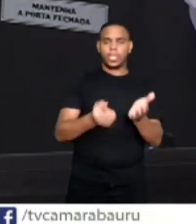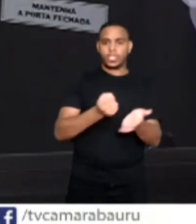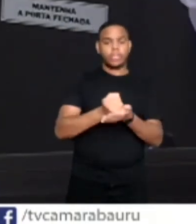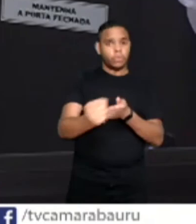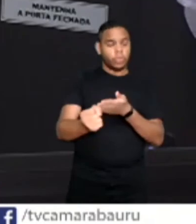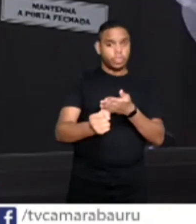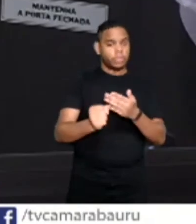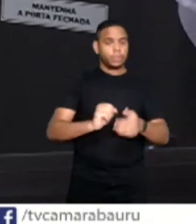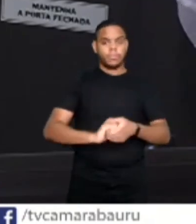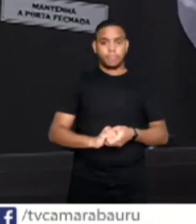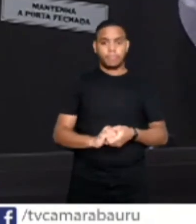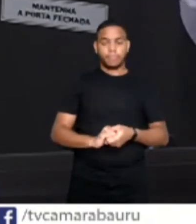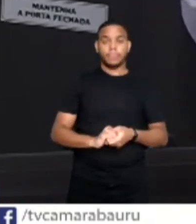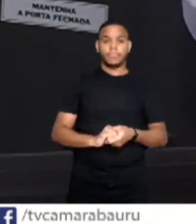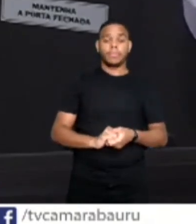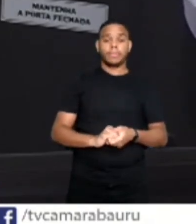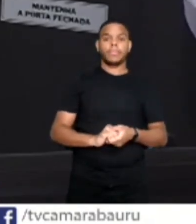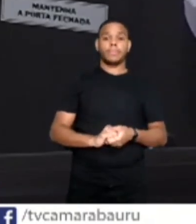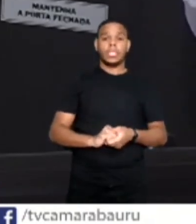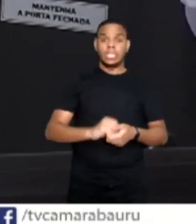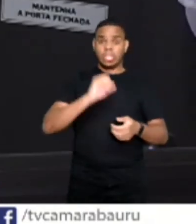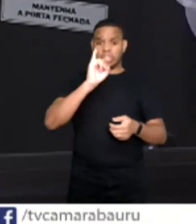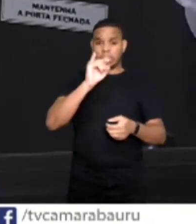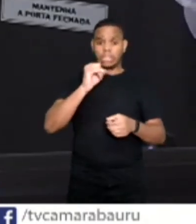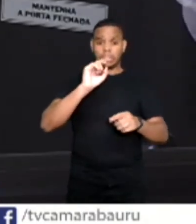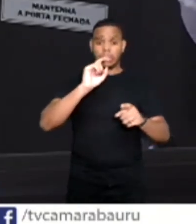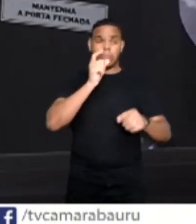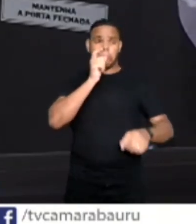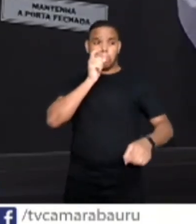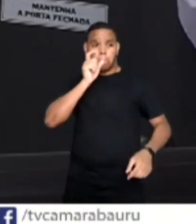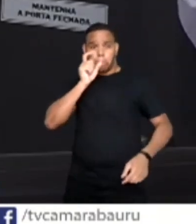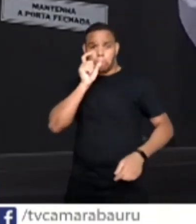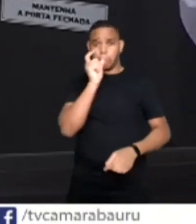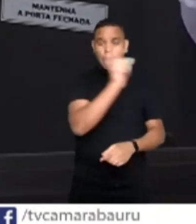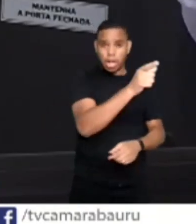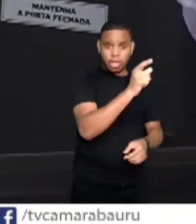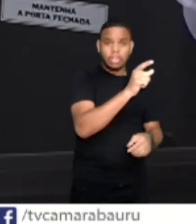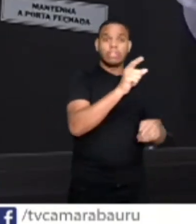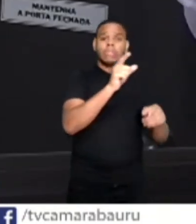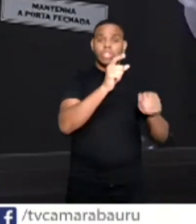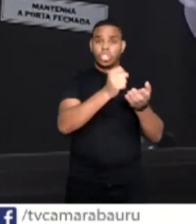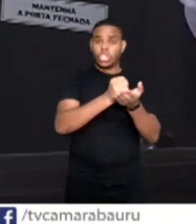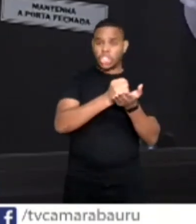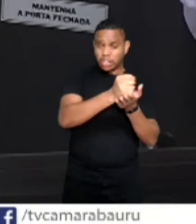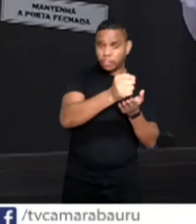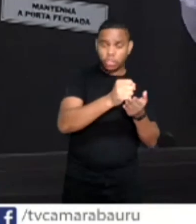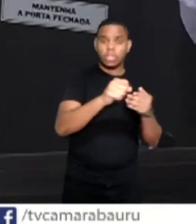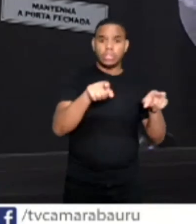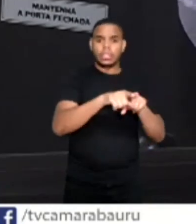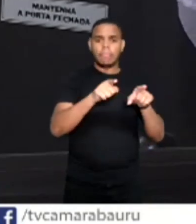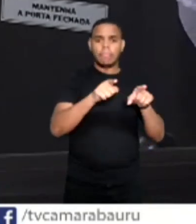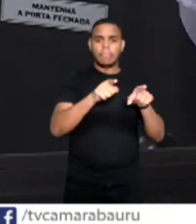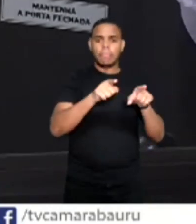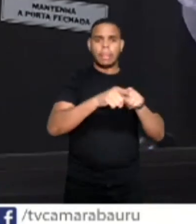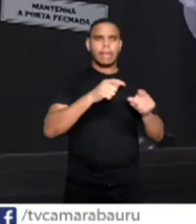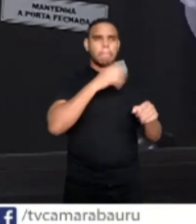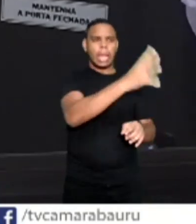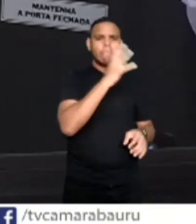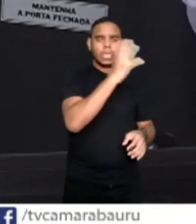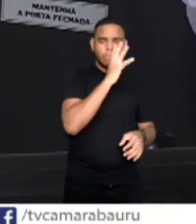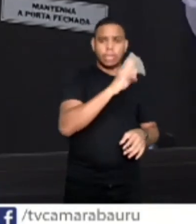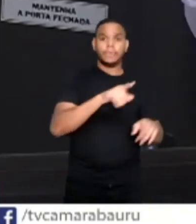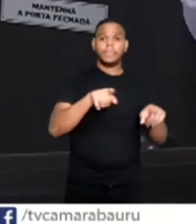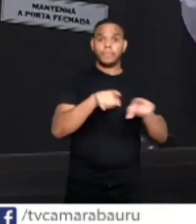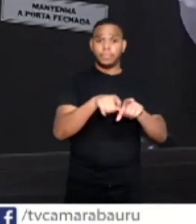A pedra depois de atirada, a palavra depois de proferida, a